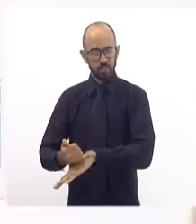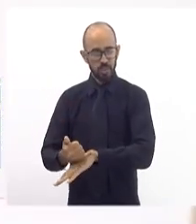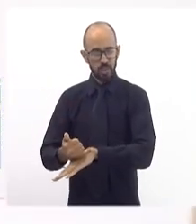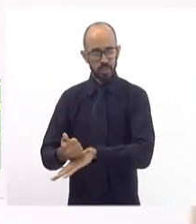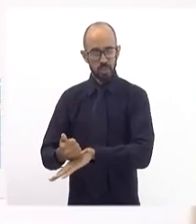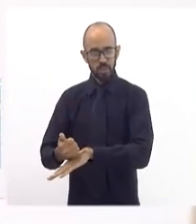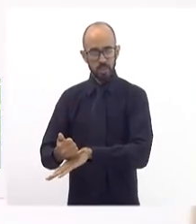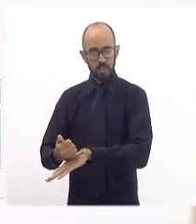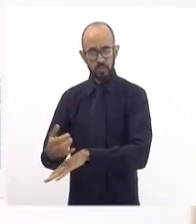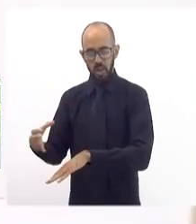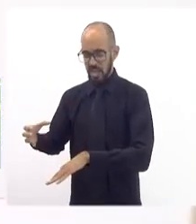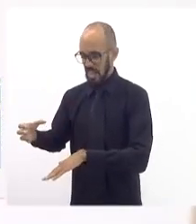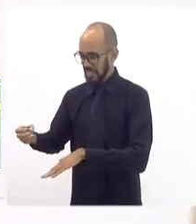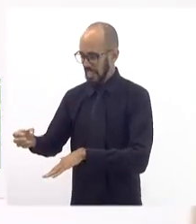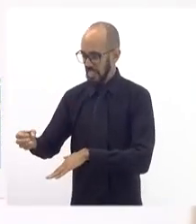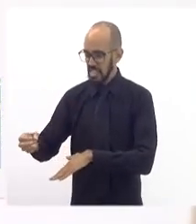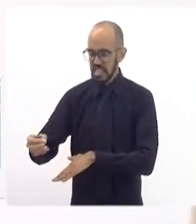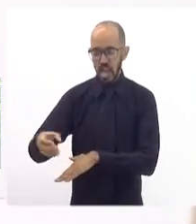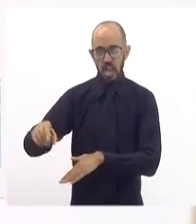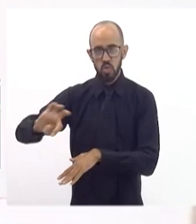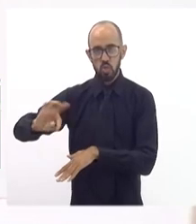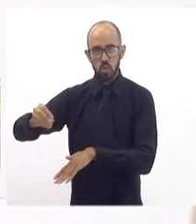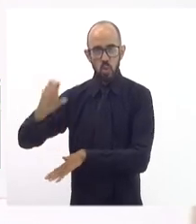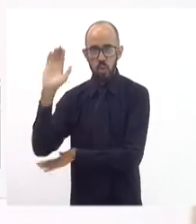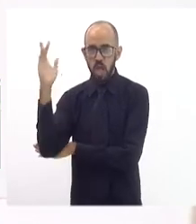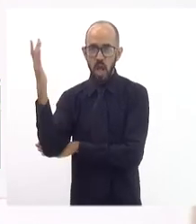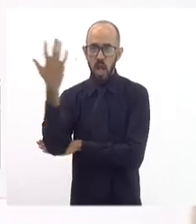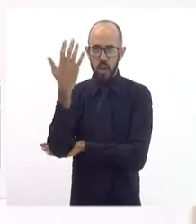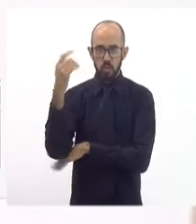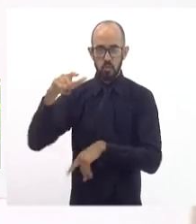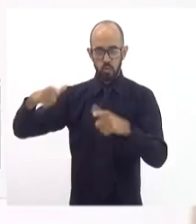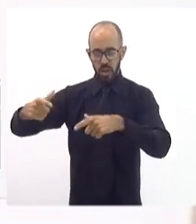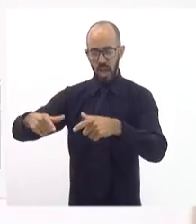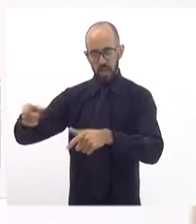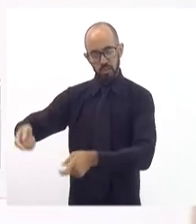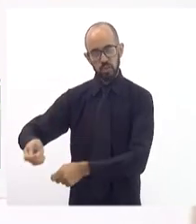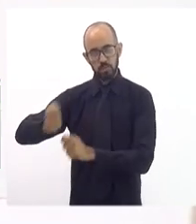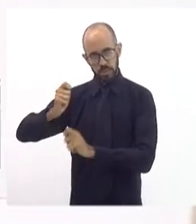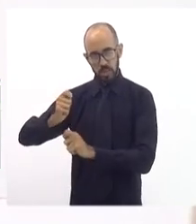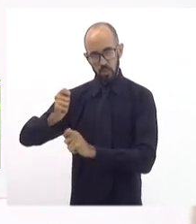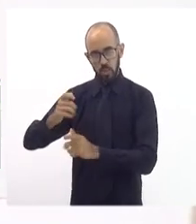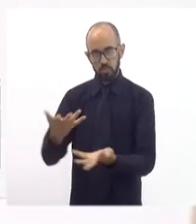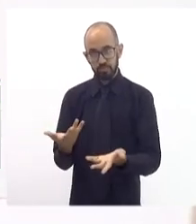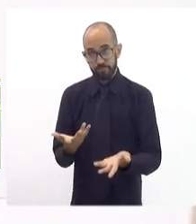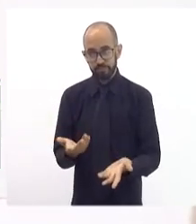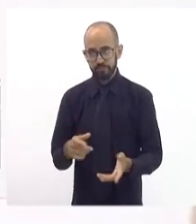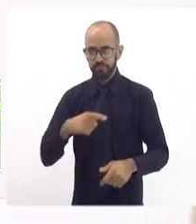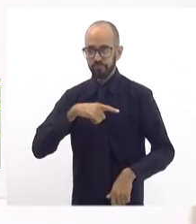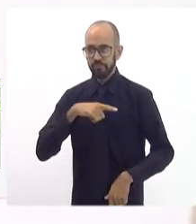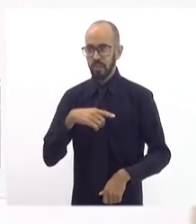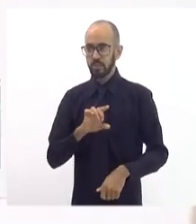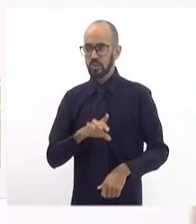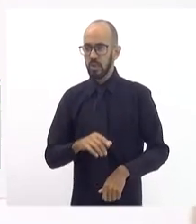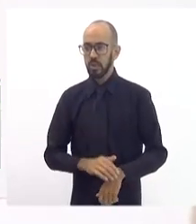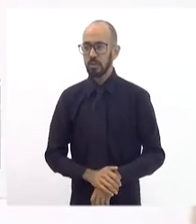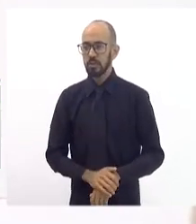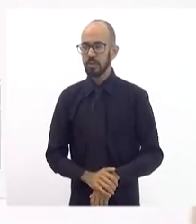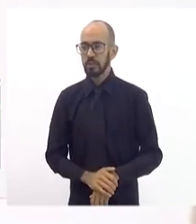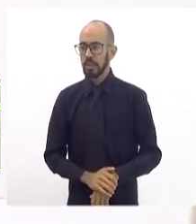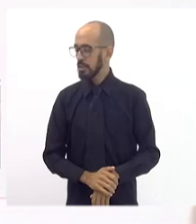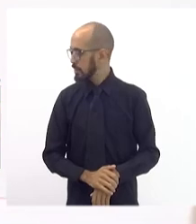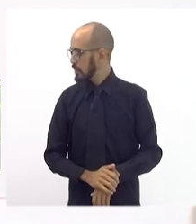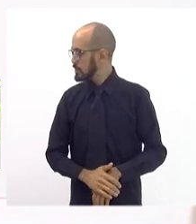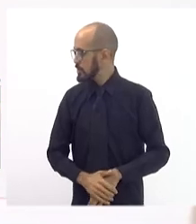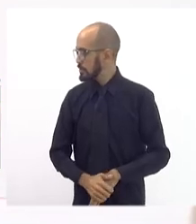área de demande alguns pescadores sobreviviam só tem esse trecho agora vai falar Luiz Souza